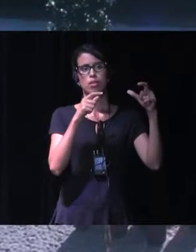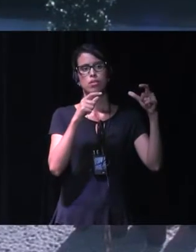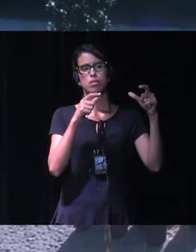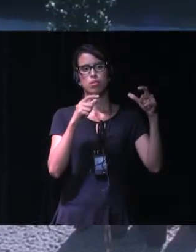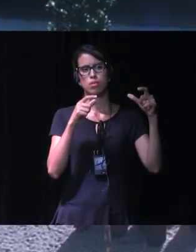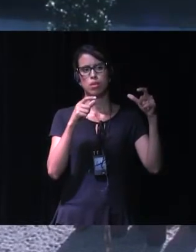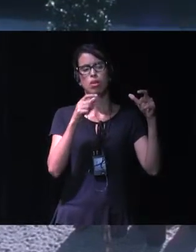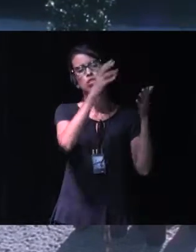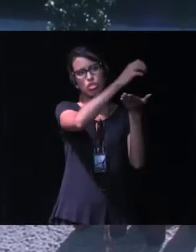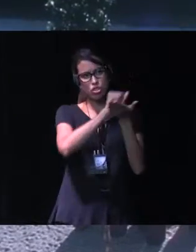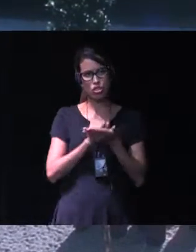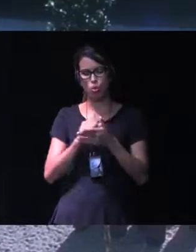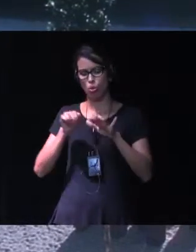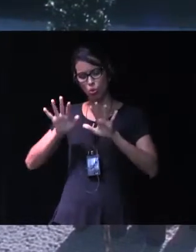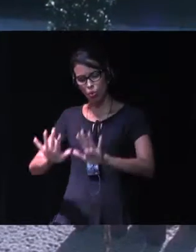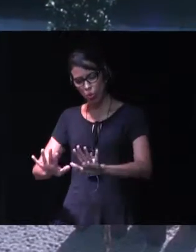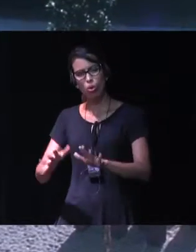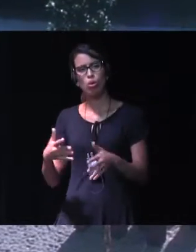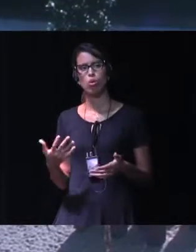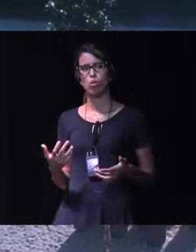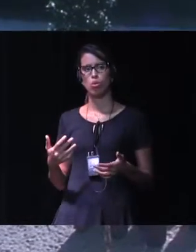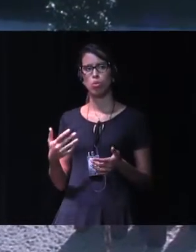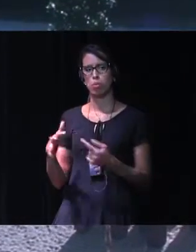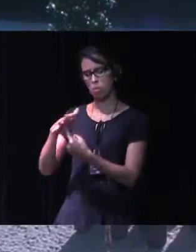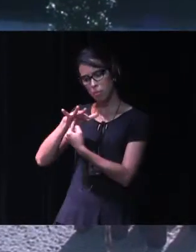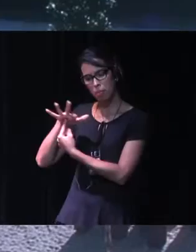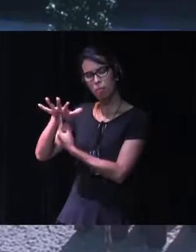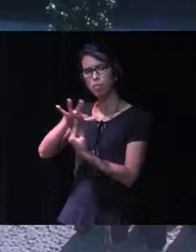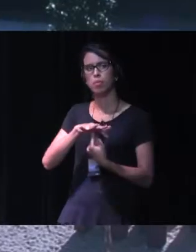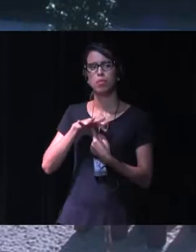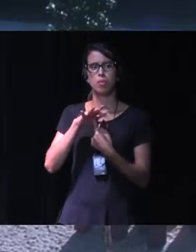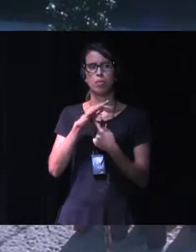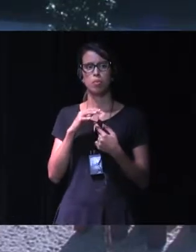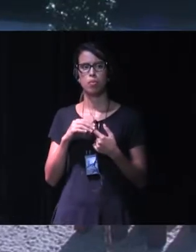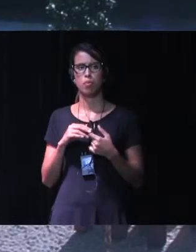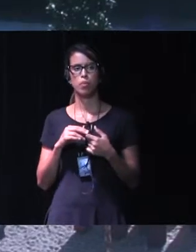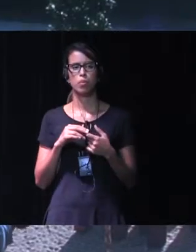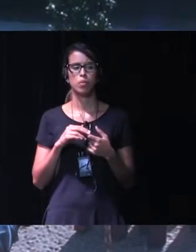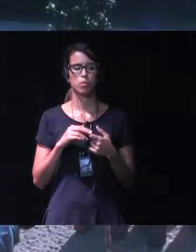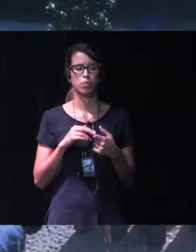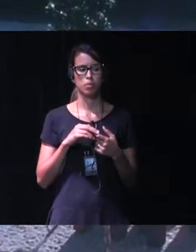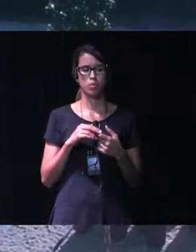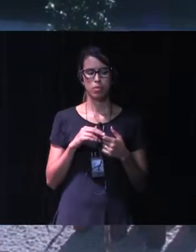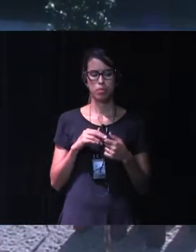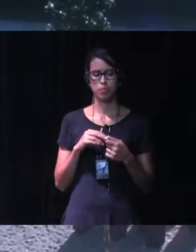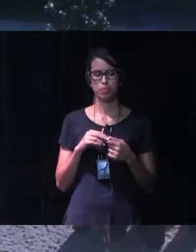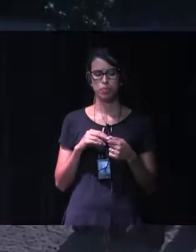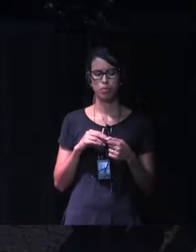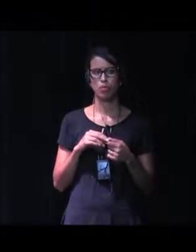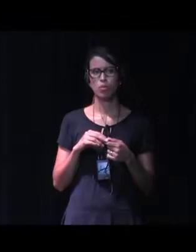é a pedra em bruto tirada da canteira, colocada aqui, depois está triturada nos